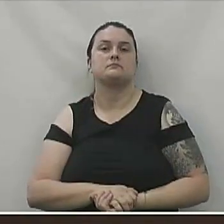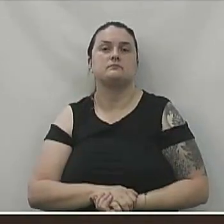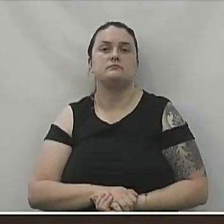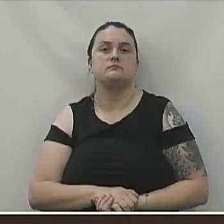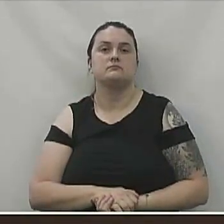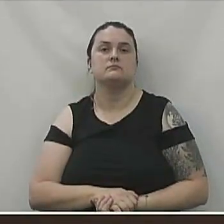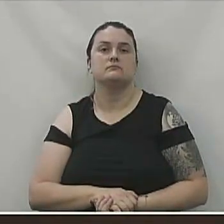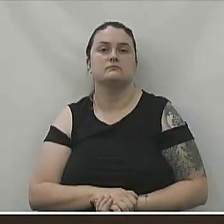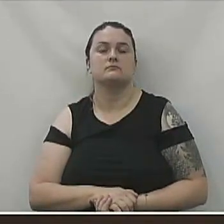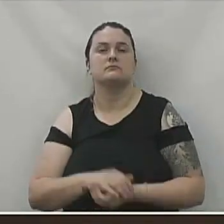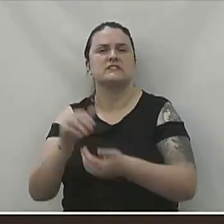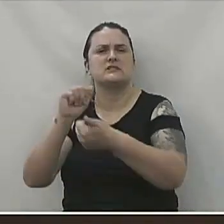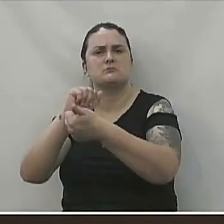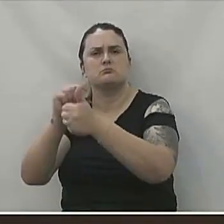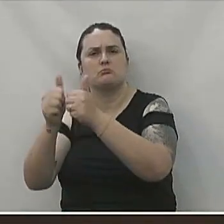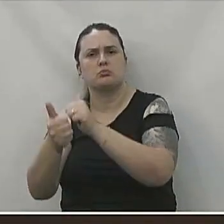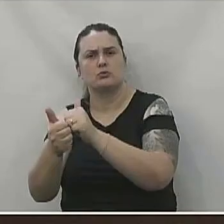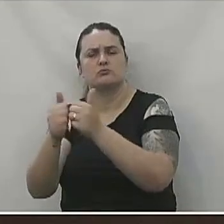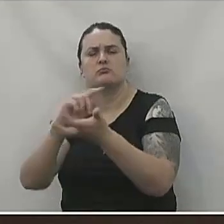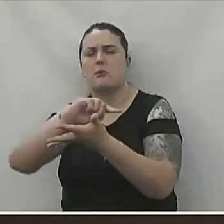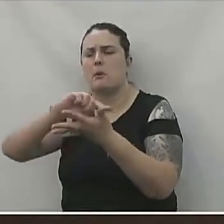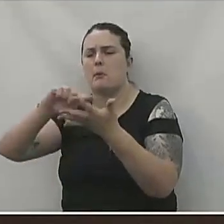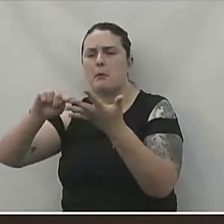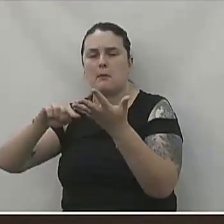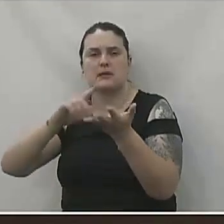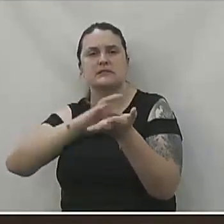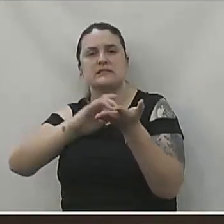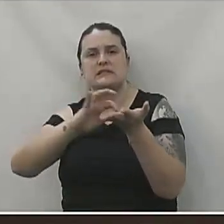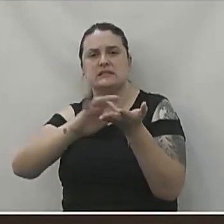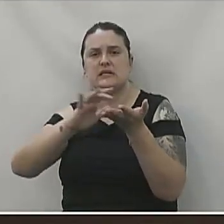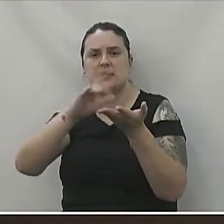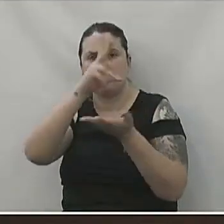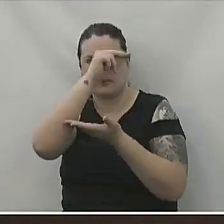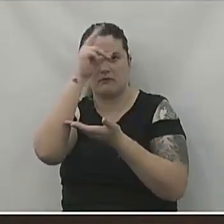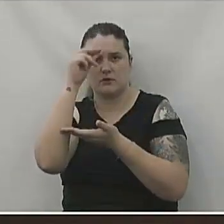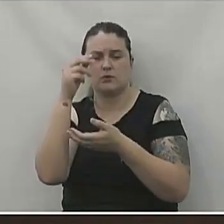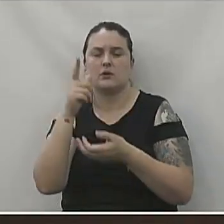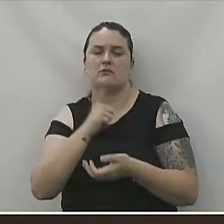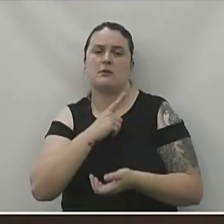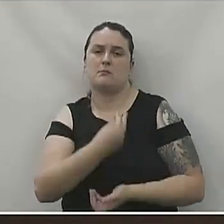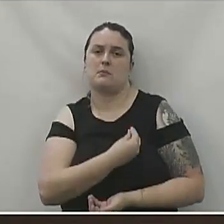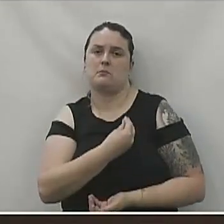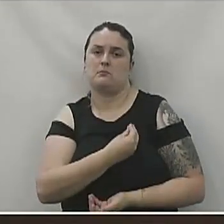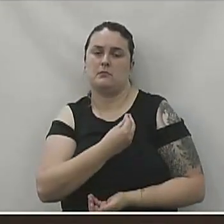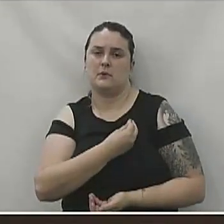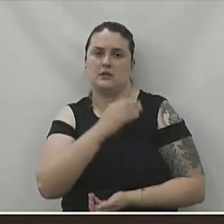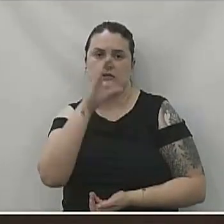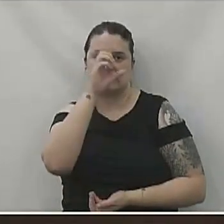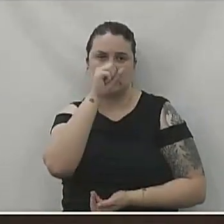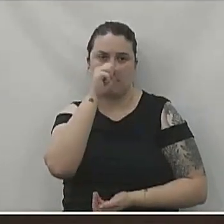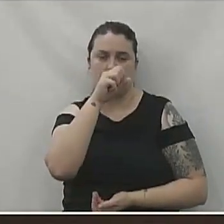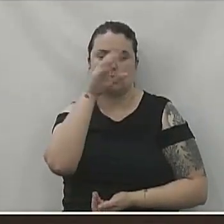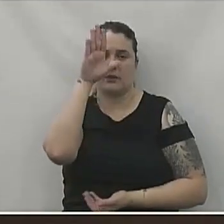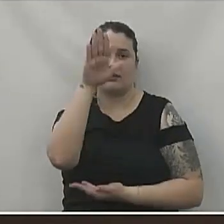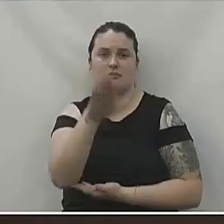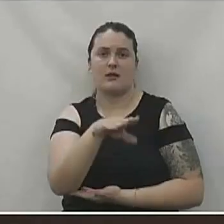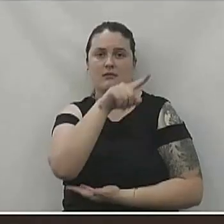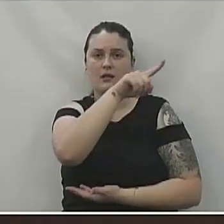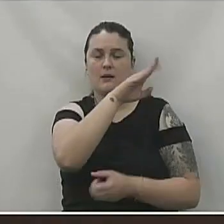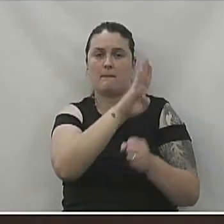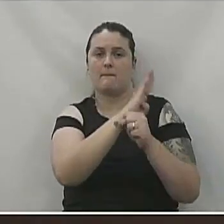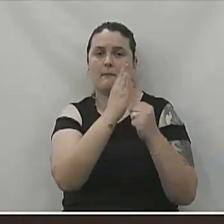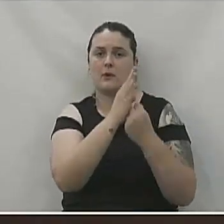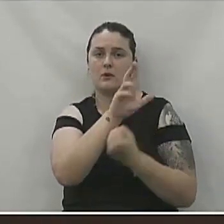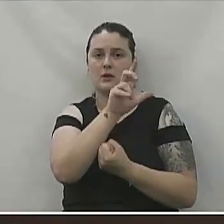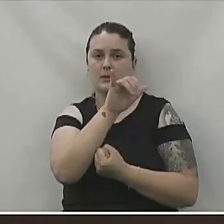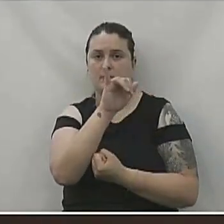é esportes enfim em todas secretariado da prefeitura esteve presente neste evento Então